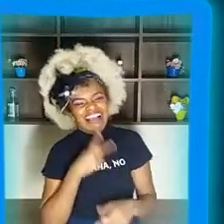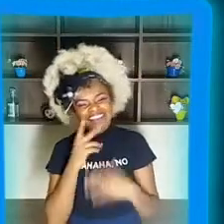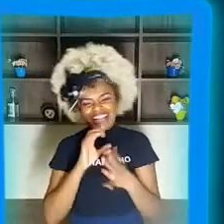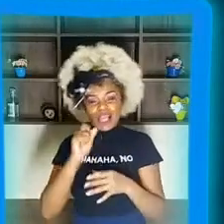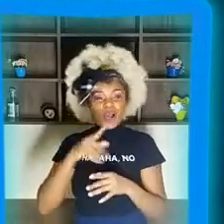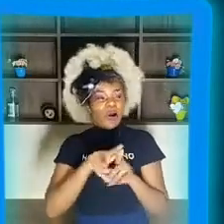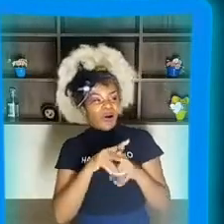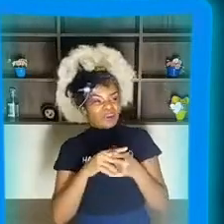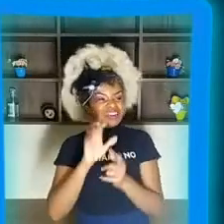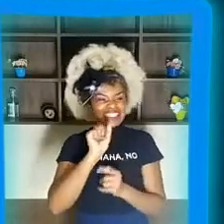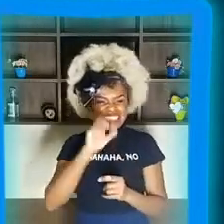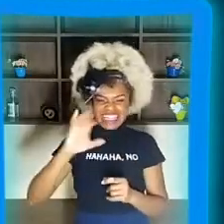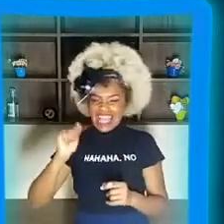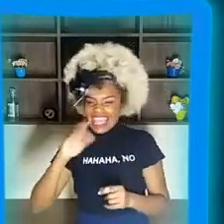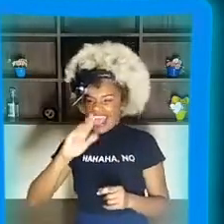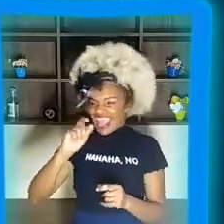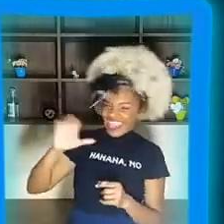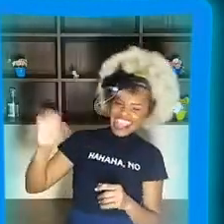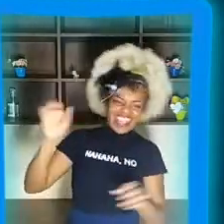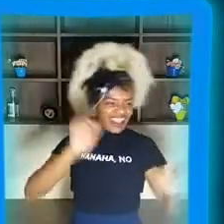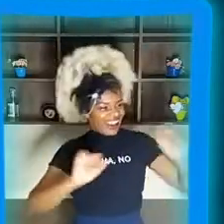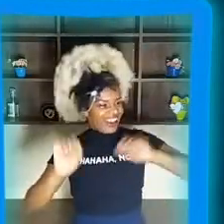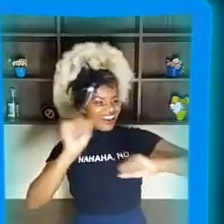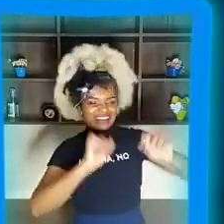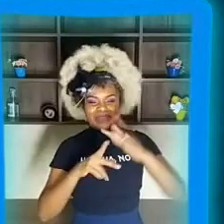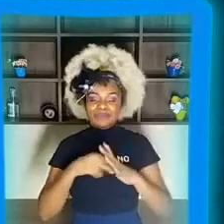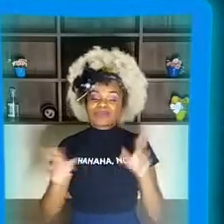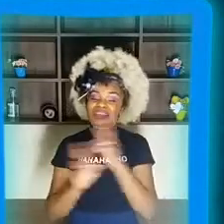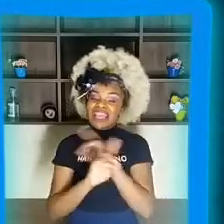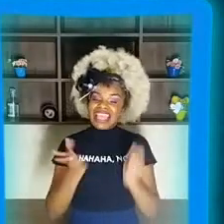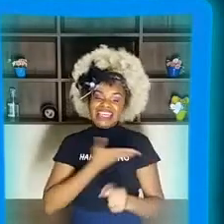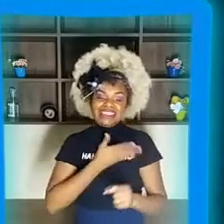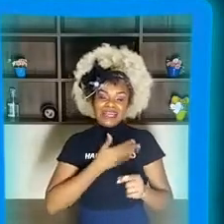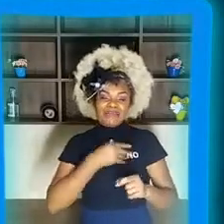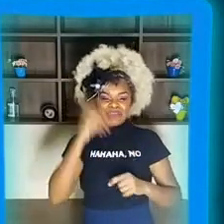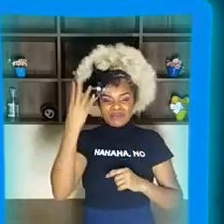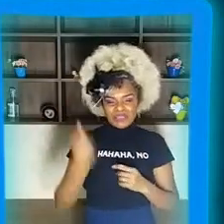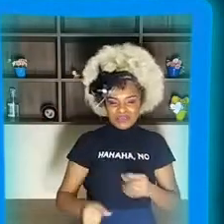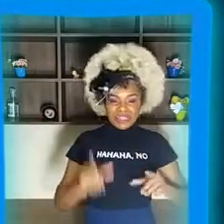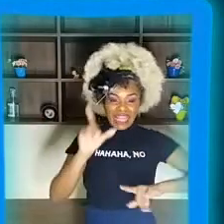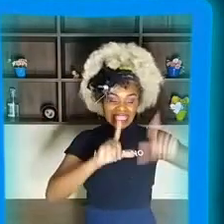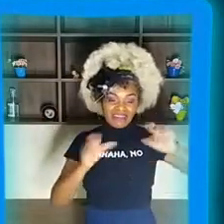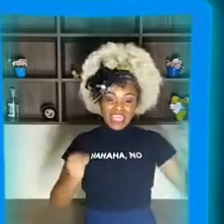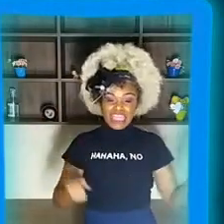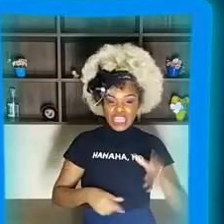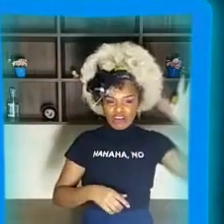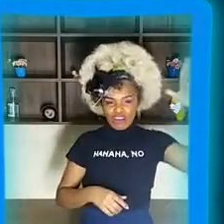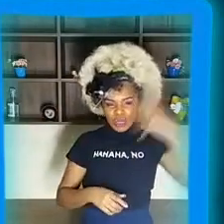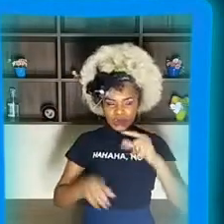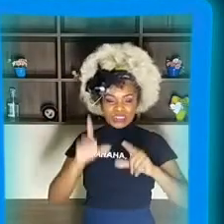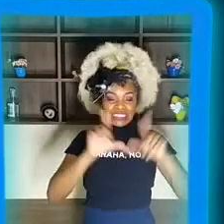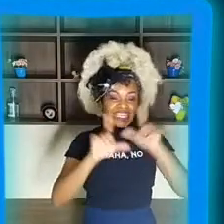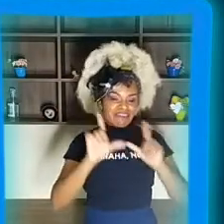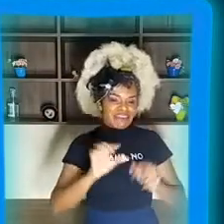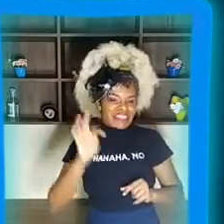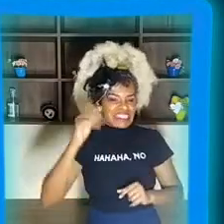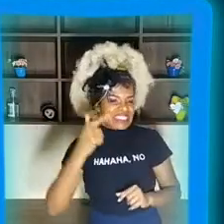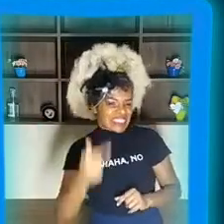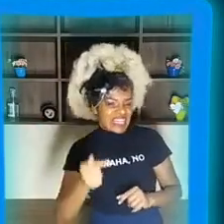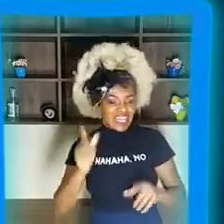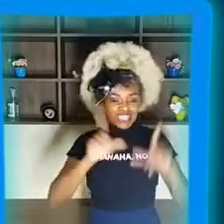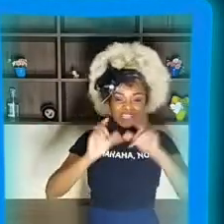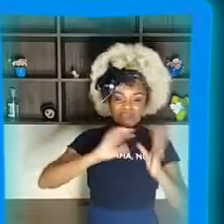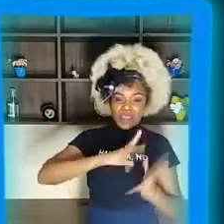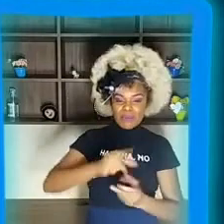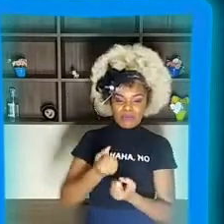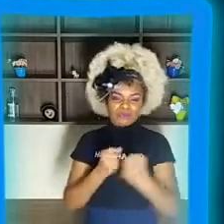Oficina de Estudos e Atos Espíritas. Rede Amigo Espírita, TV Nova Luz, TV 7, TV Mundo Maior.